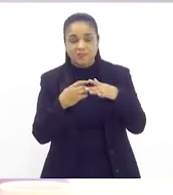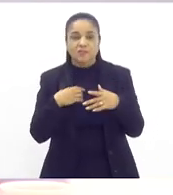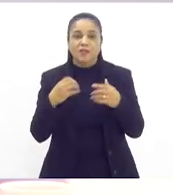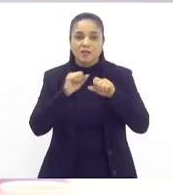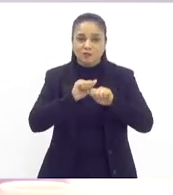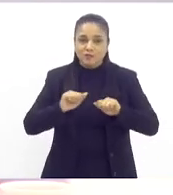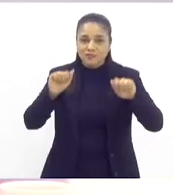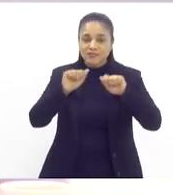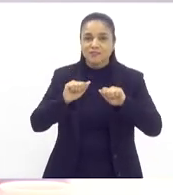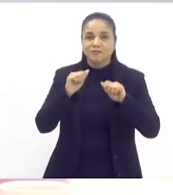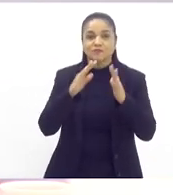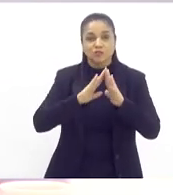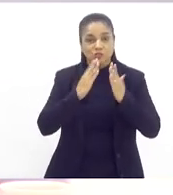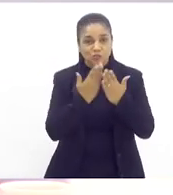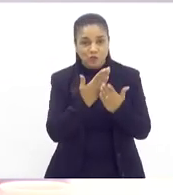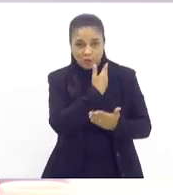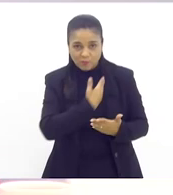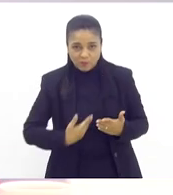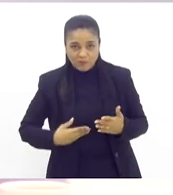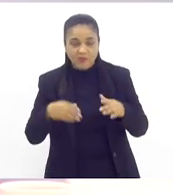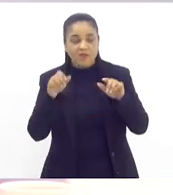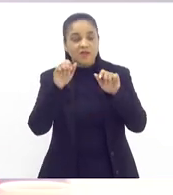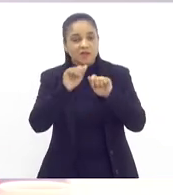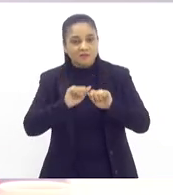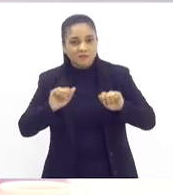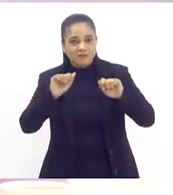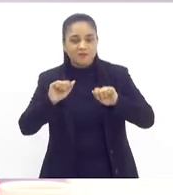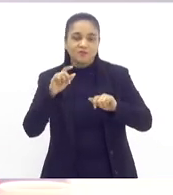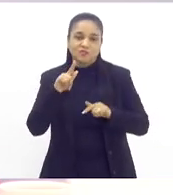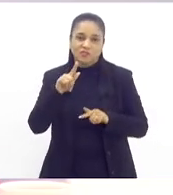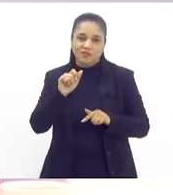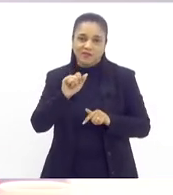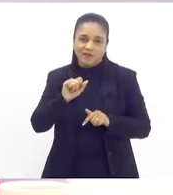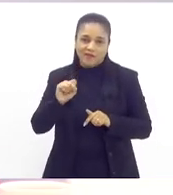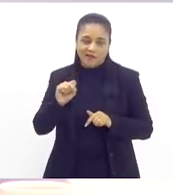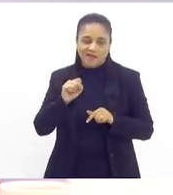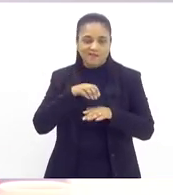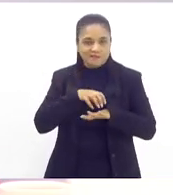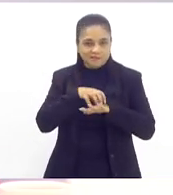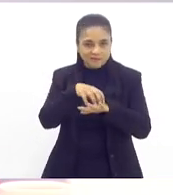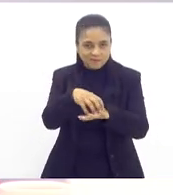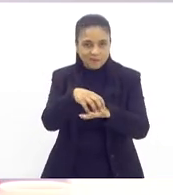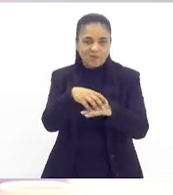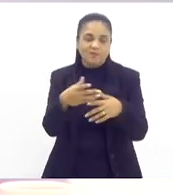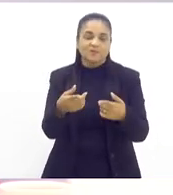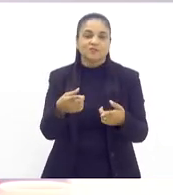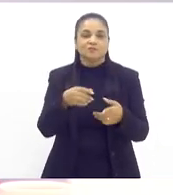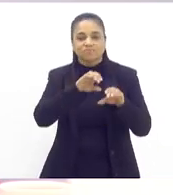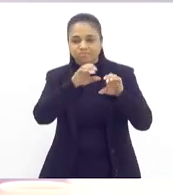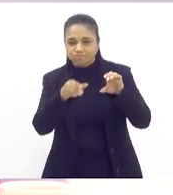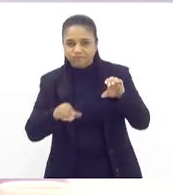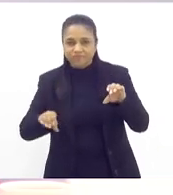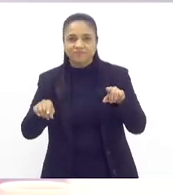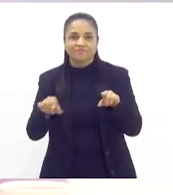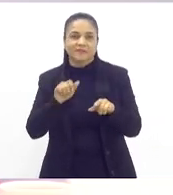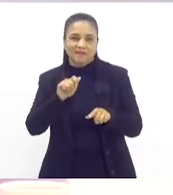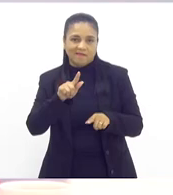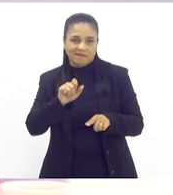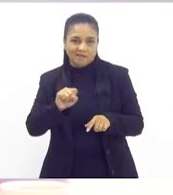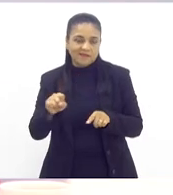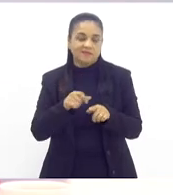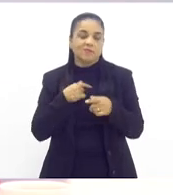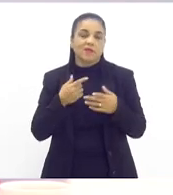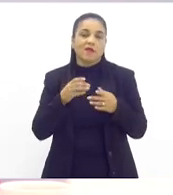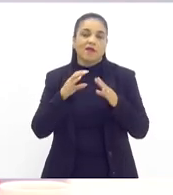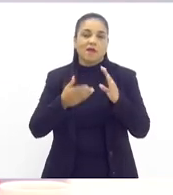Pública, Associação de Empresas de Transporte de Gás Natural por Gasoduto, a Câmara de Dirigentes Logistas aqui, meu